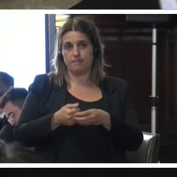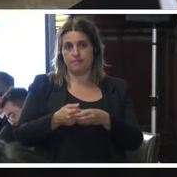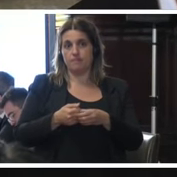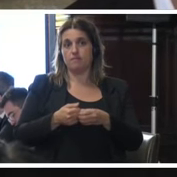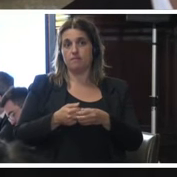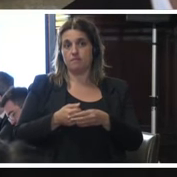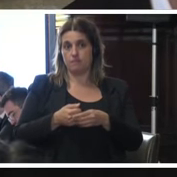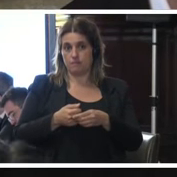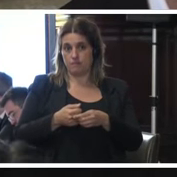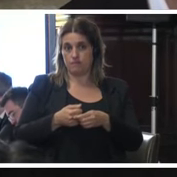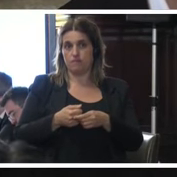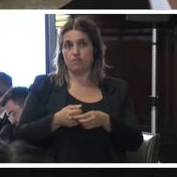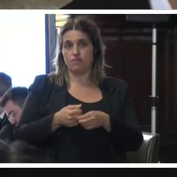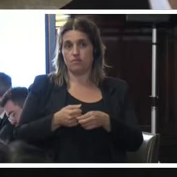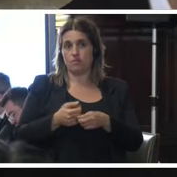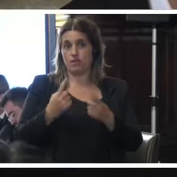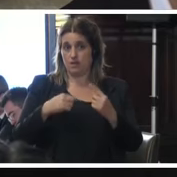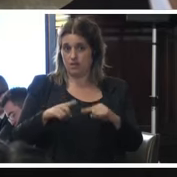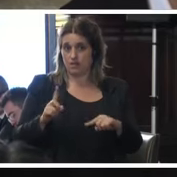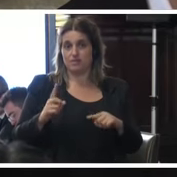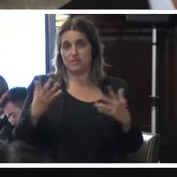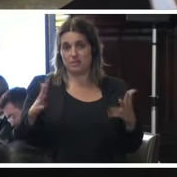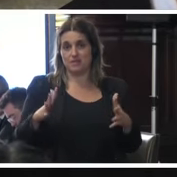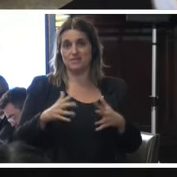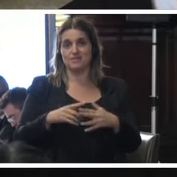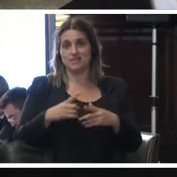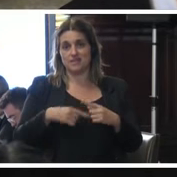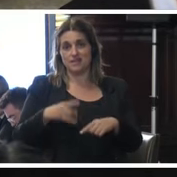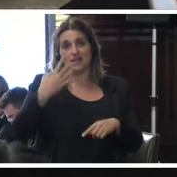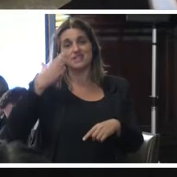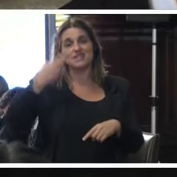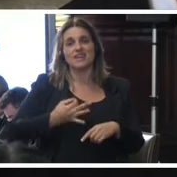judgments they believe are fit.